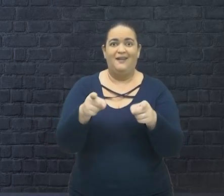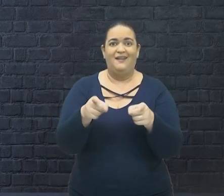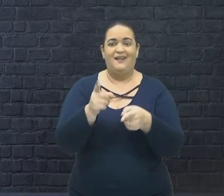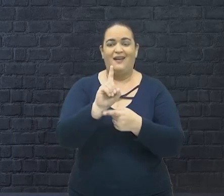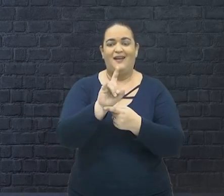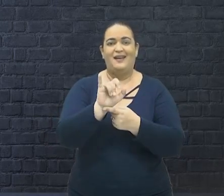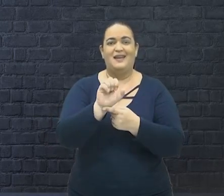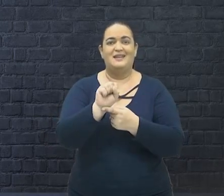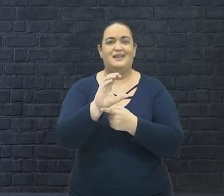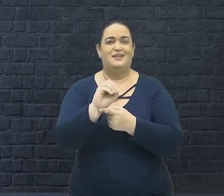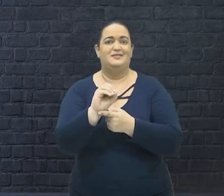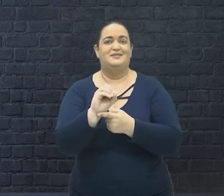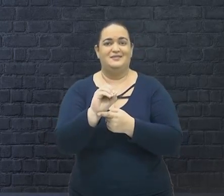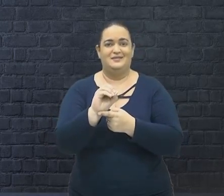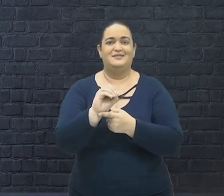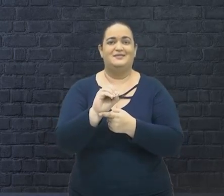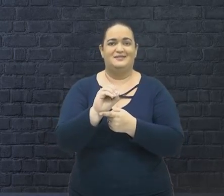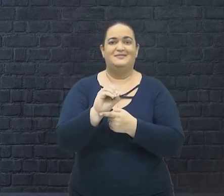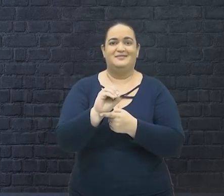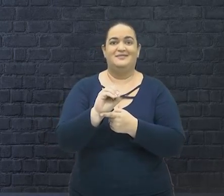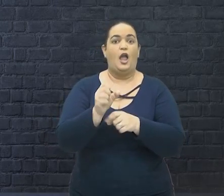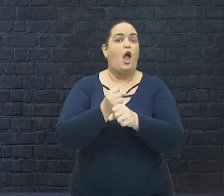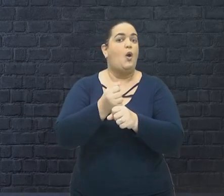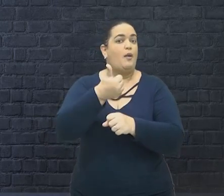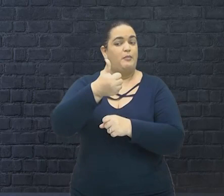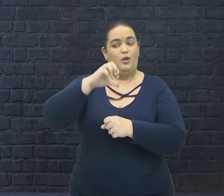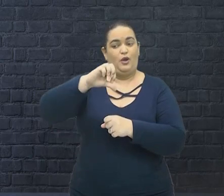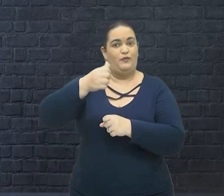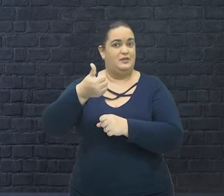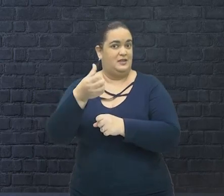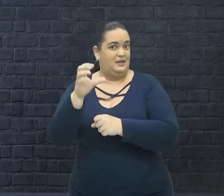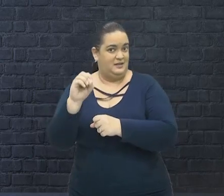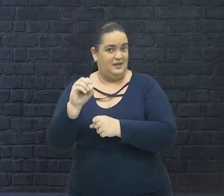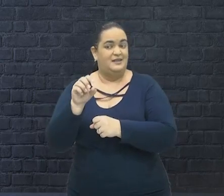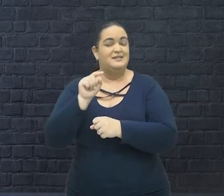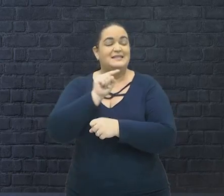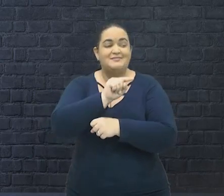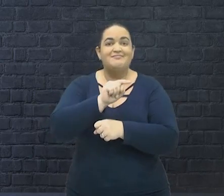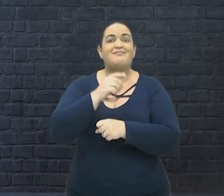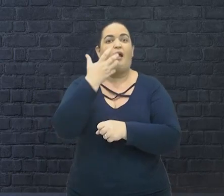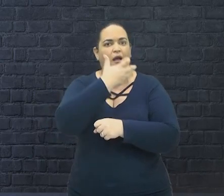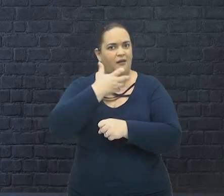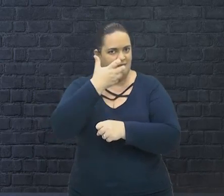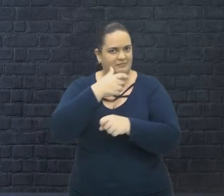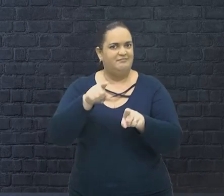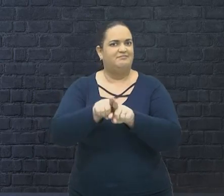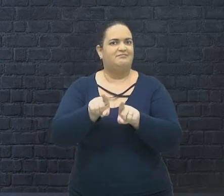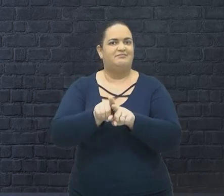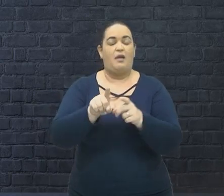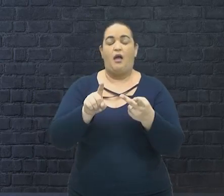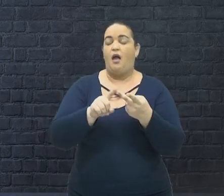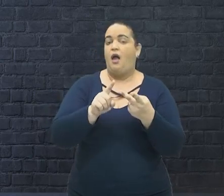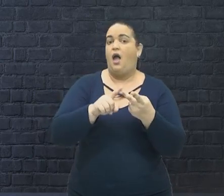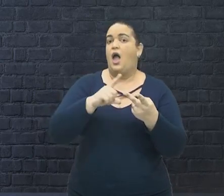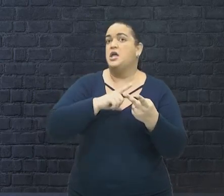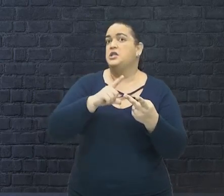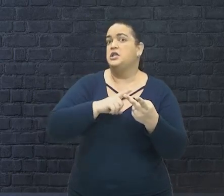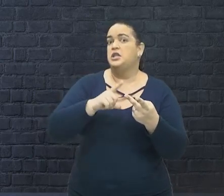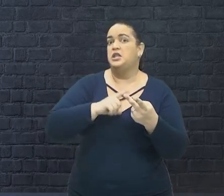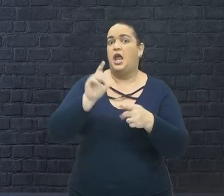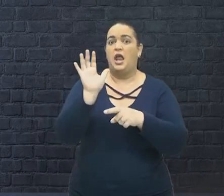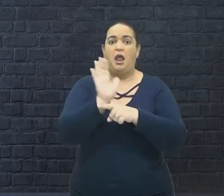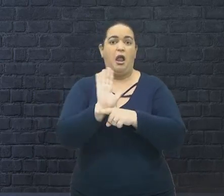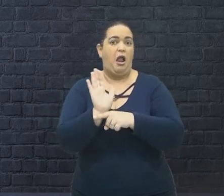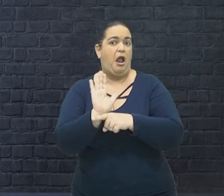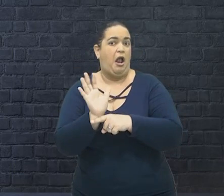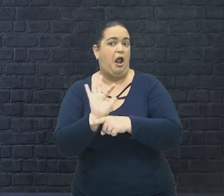o disco, que na década de 1960 a Carolina cantou, produziu.